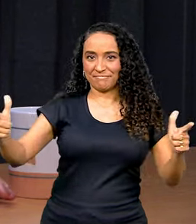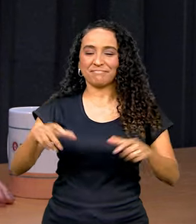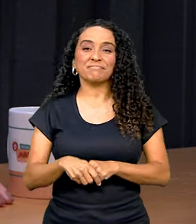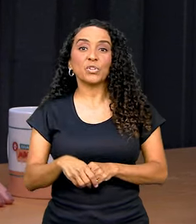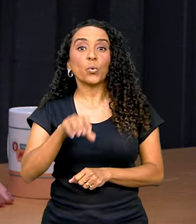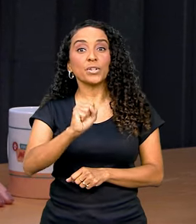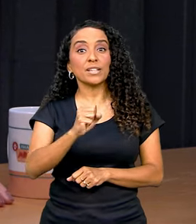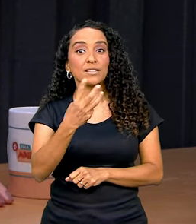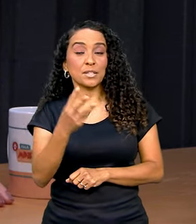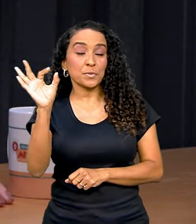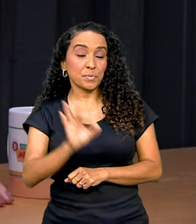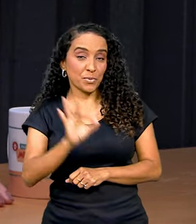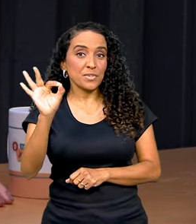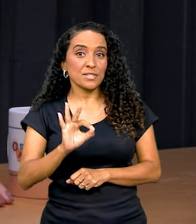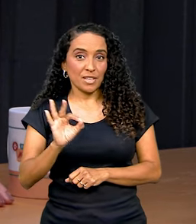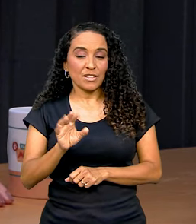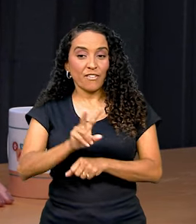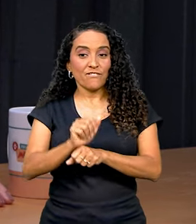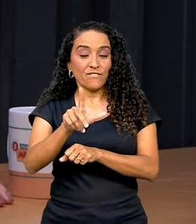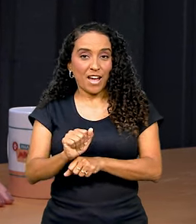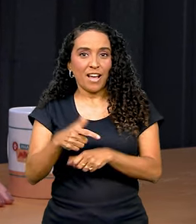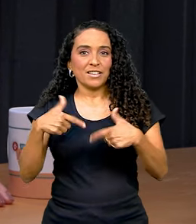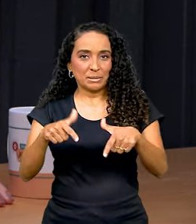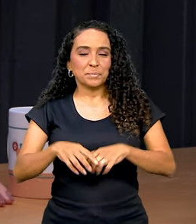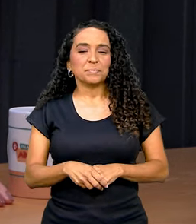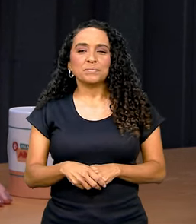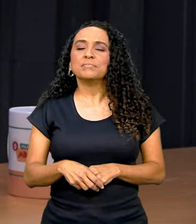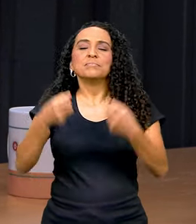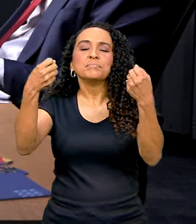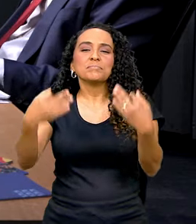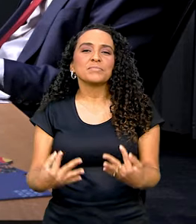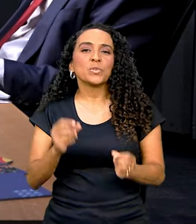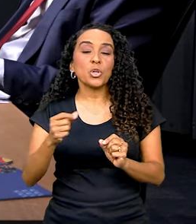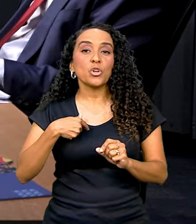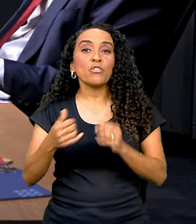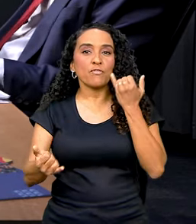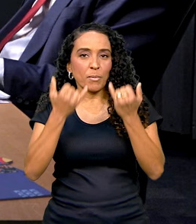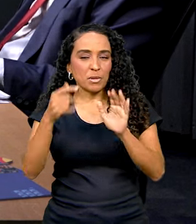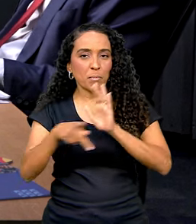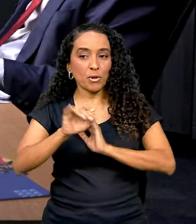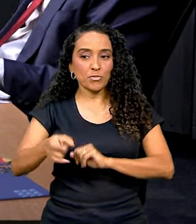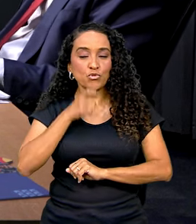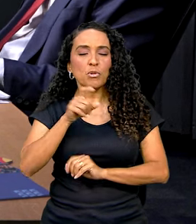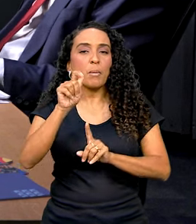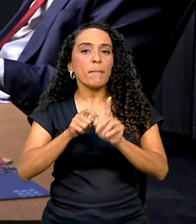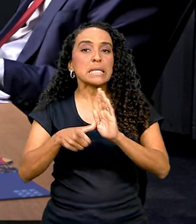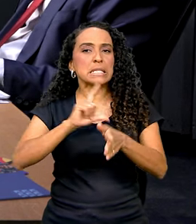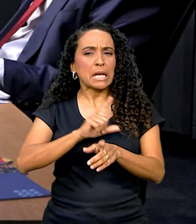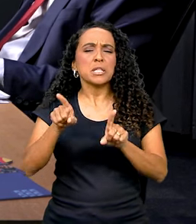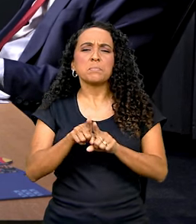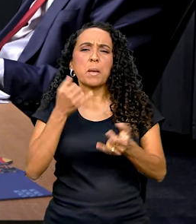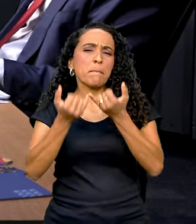expansão com 83% das vagas ocupadas Ministro eu trouxe dados de Julho mas os meses